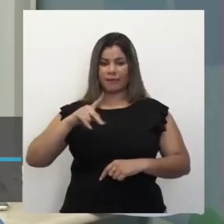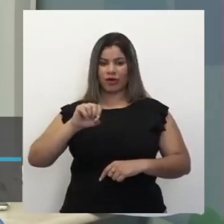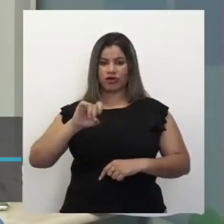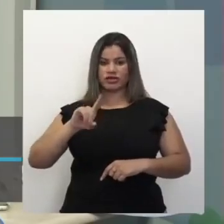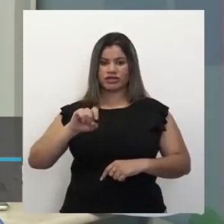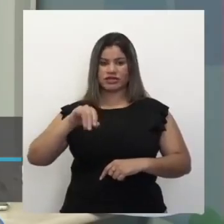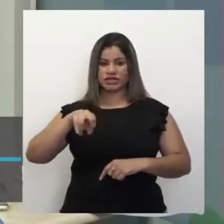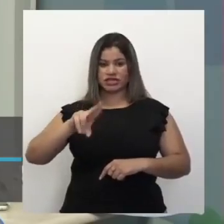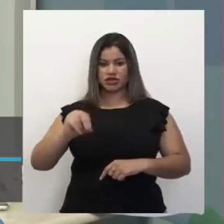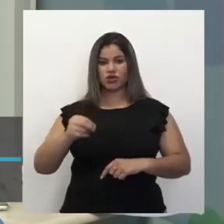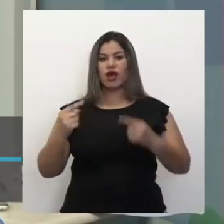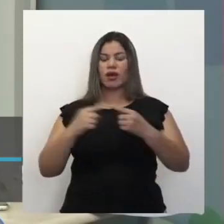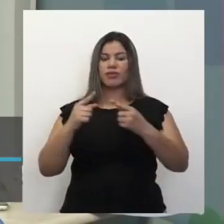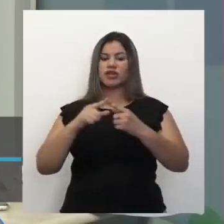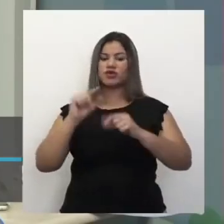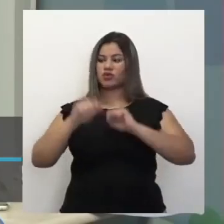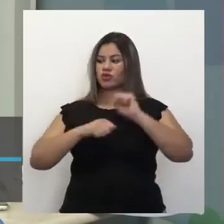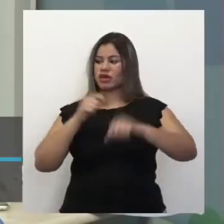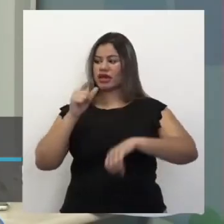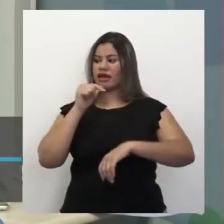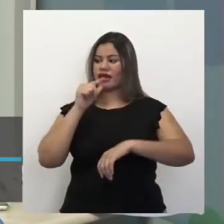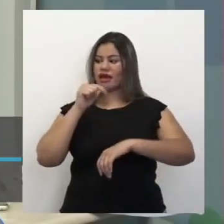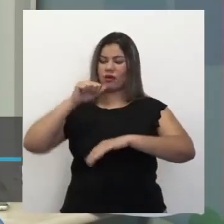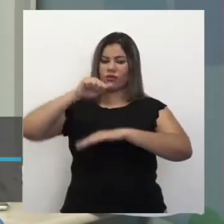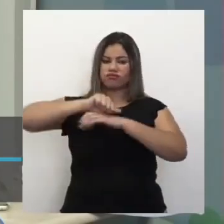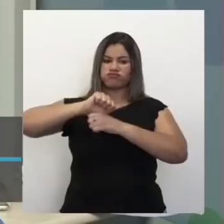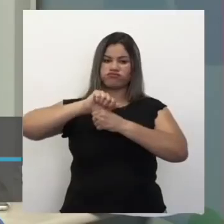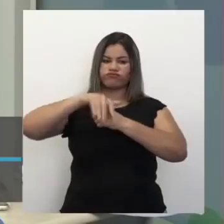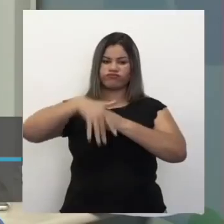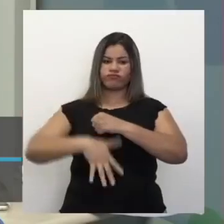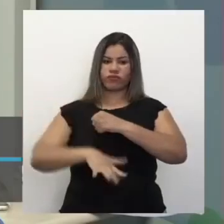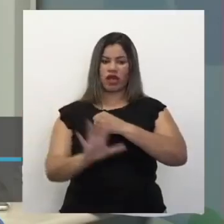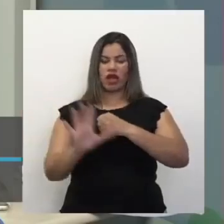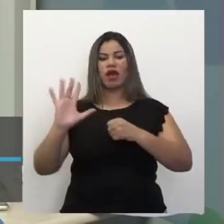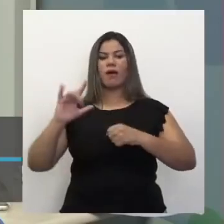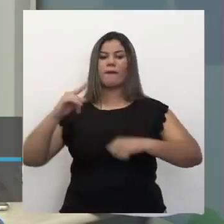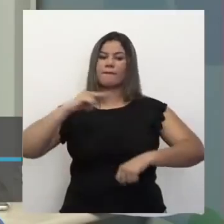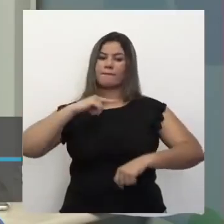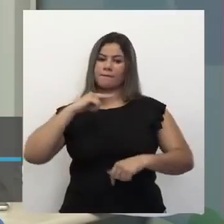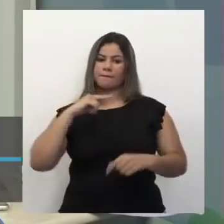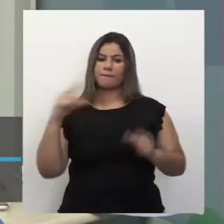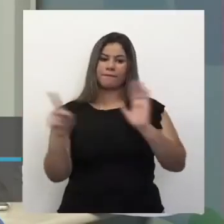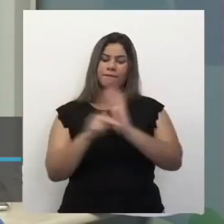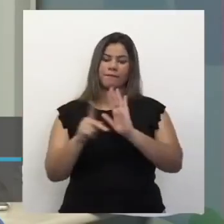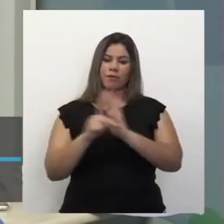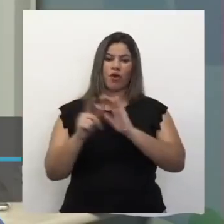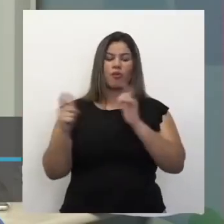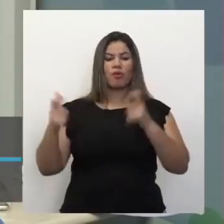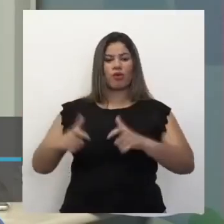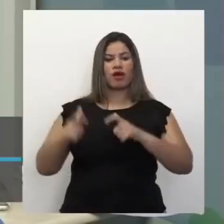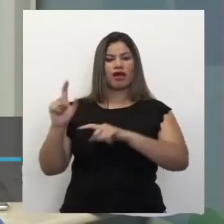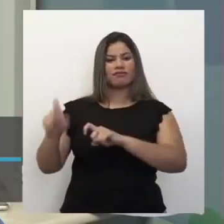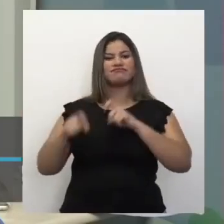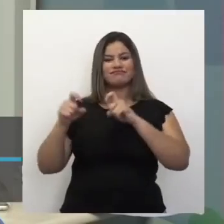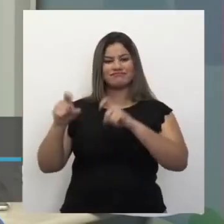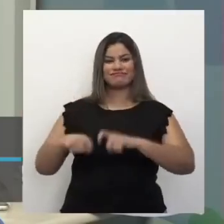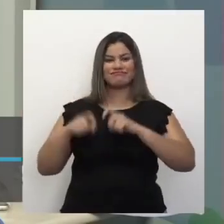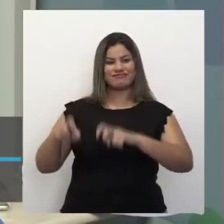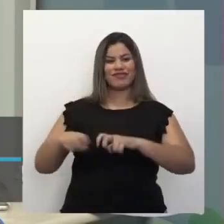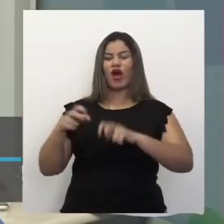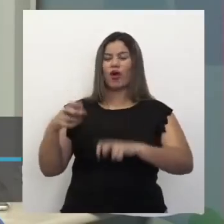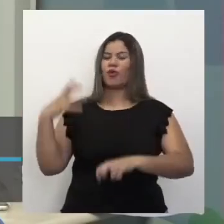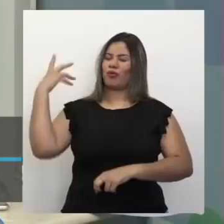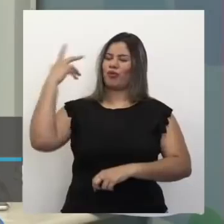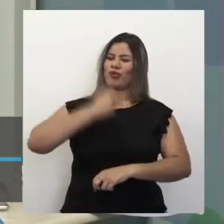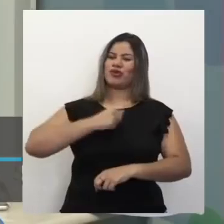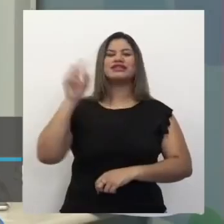água, como as minas ou óleos d'água, que ainda existem aqui nas áreas rurais. Que bonito e que bacana